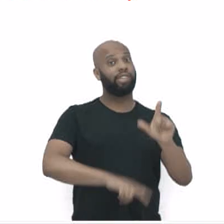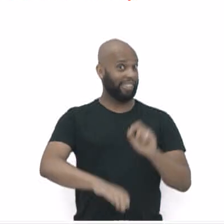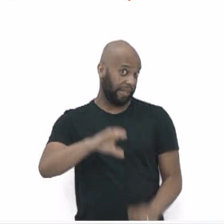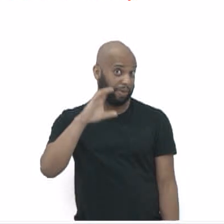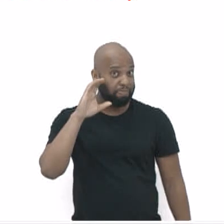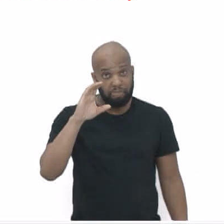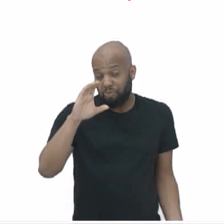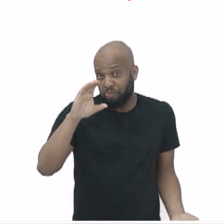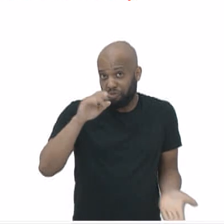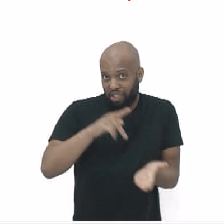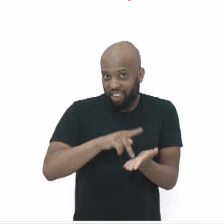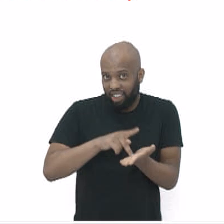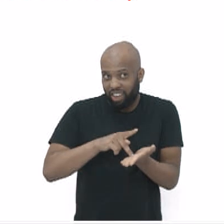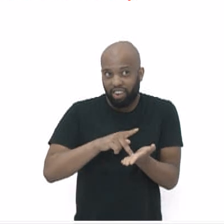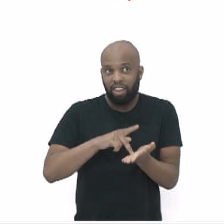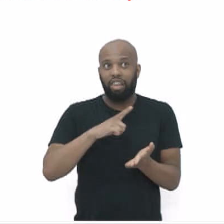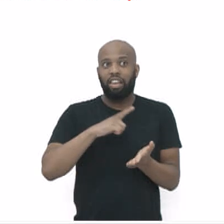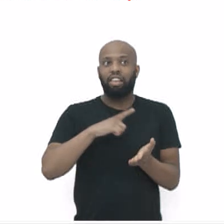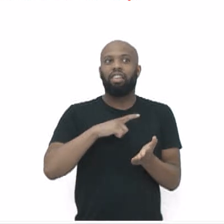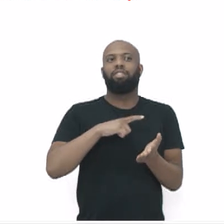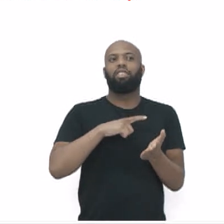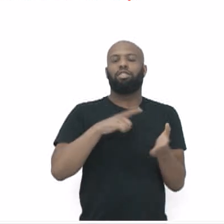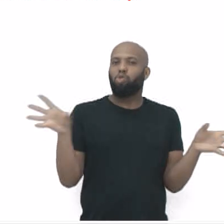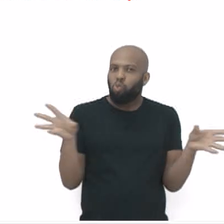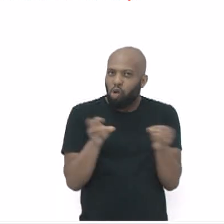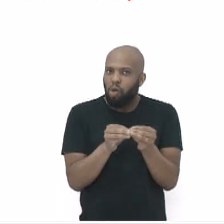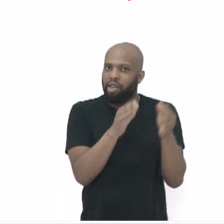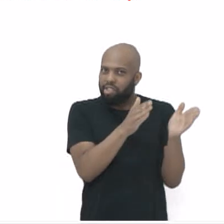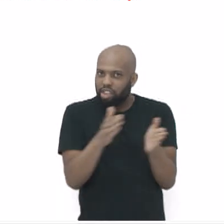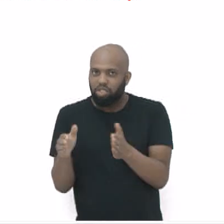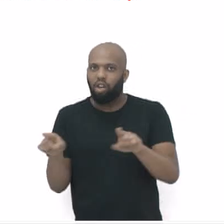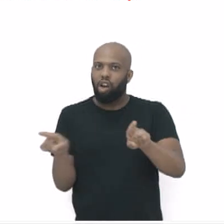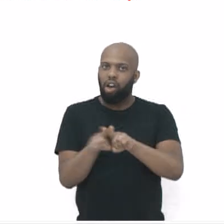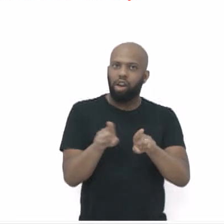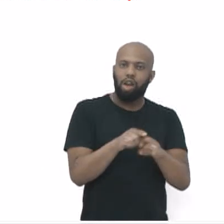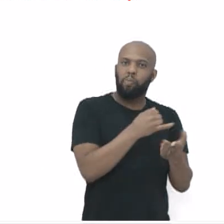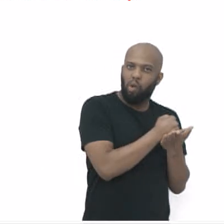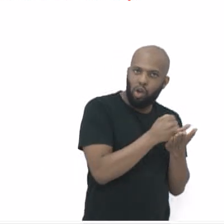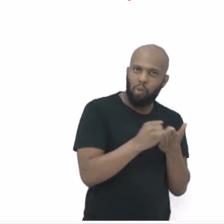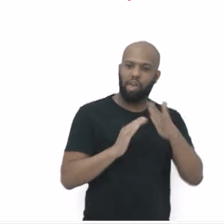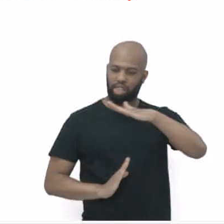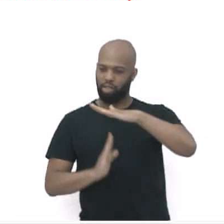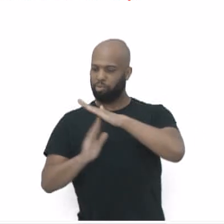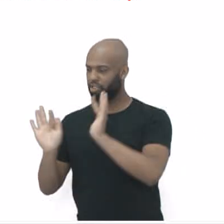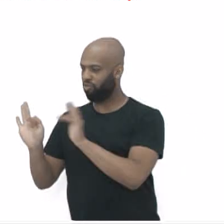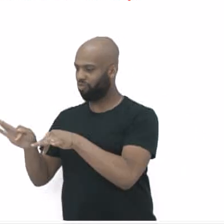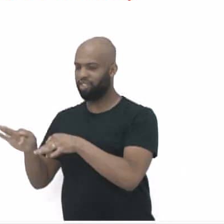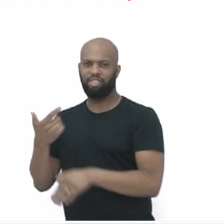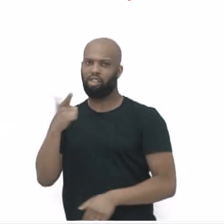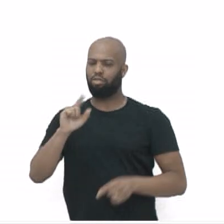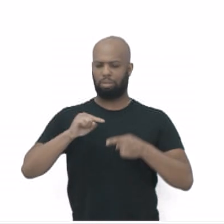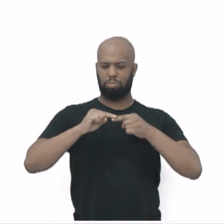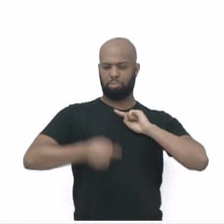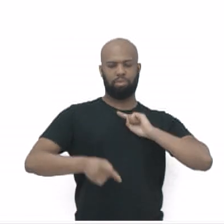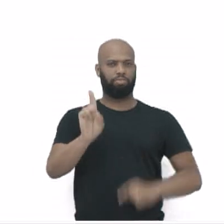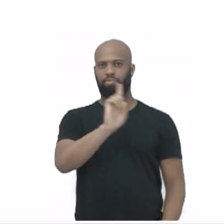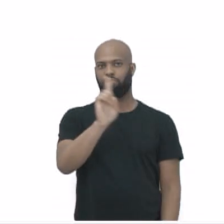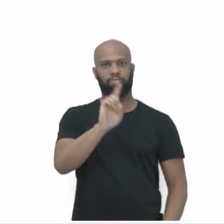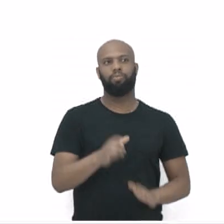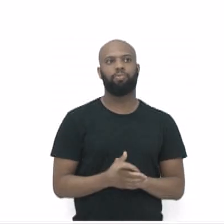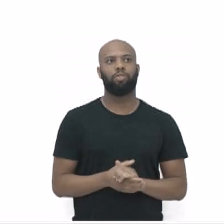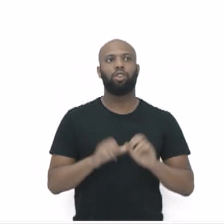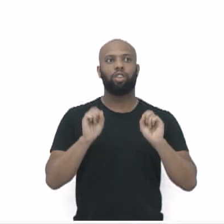aqui com vocês agora. Veja só, nós temos as 3 partes. Como que ficaria essas 3 partes agora, a gente